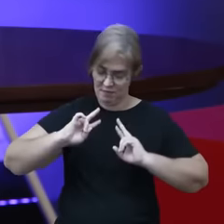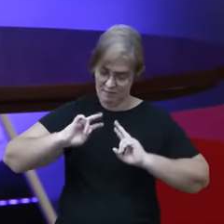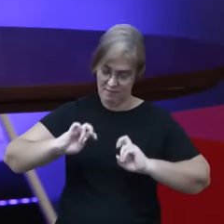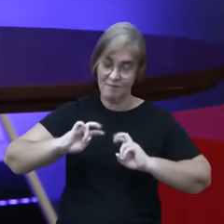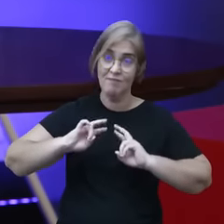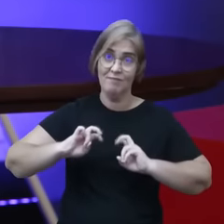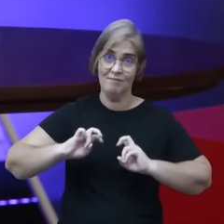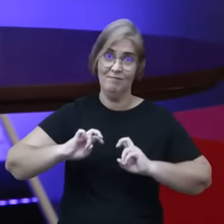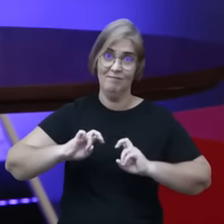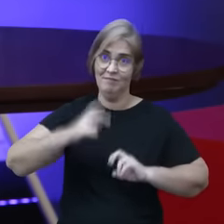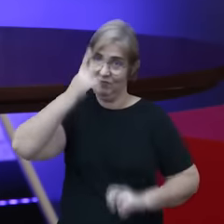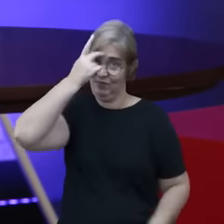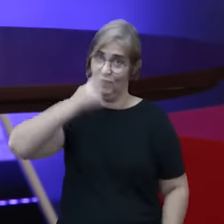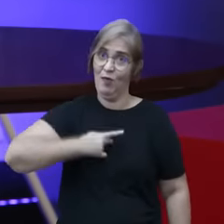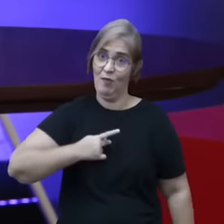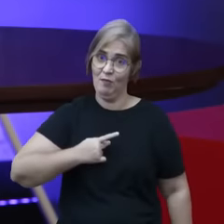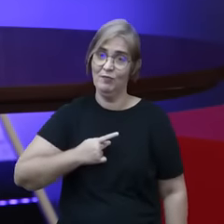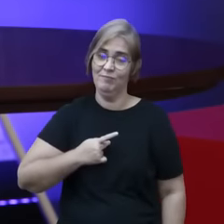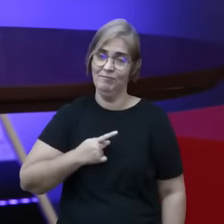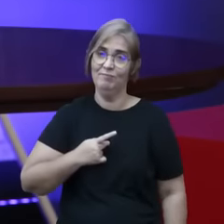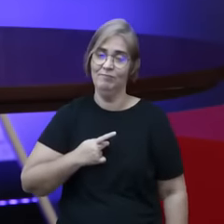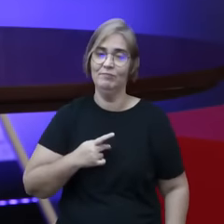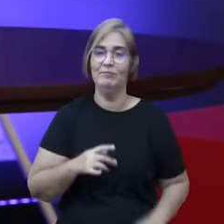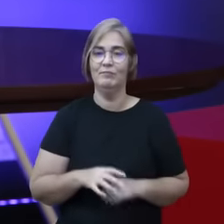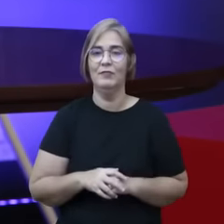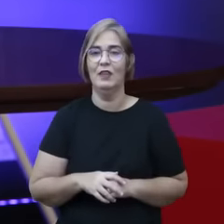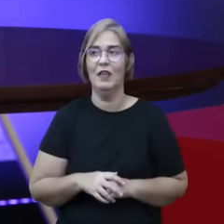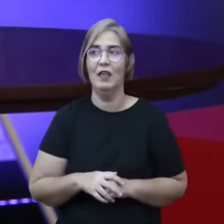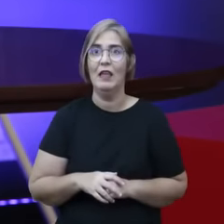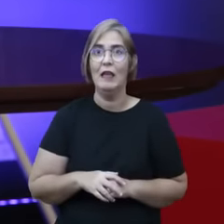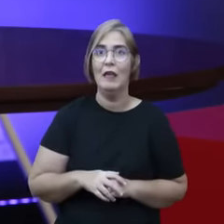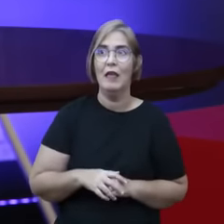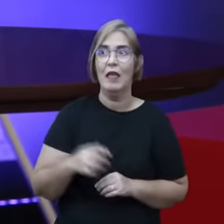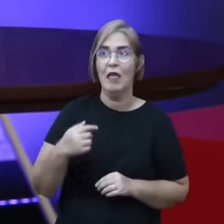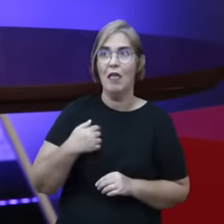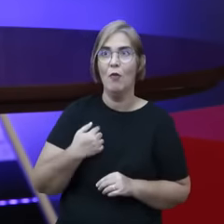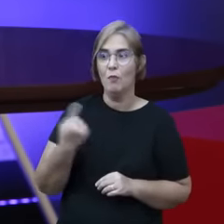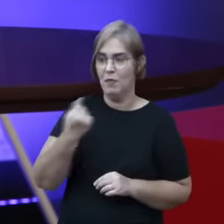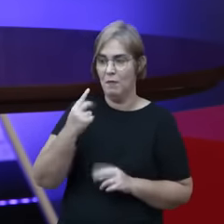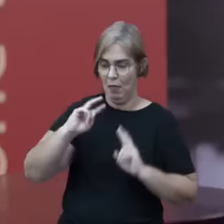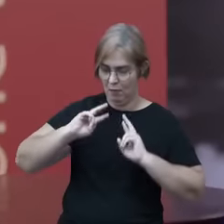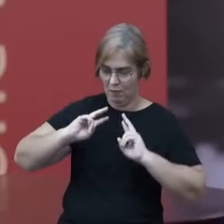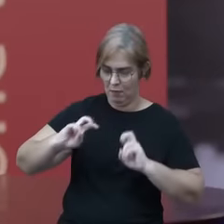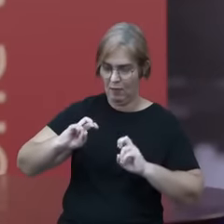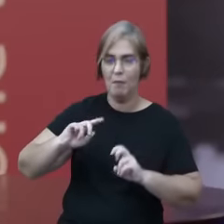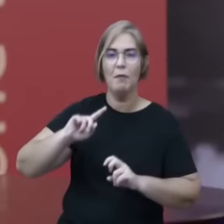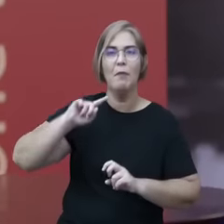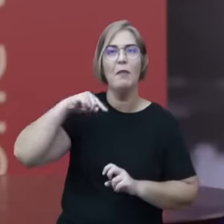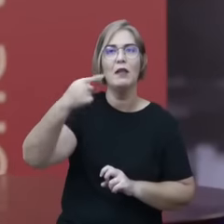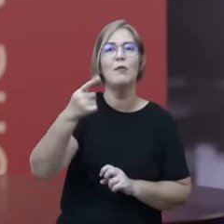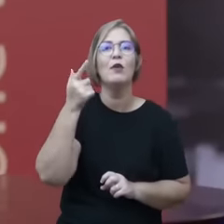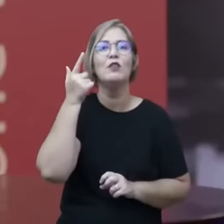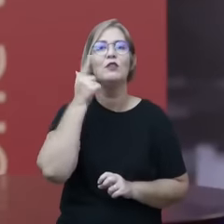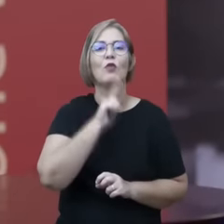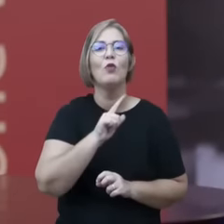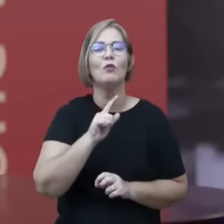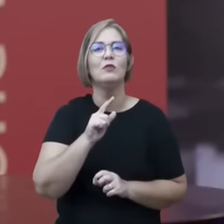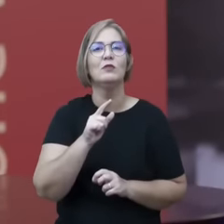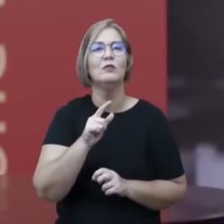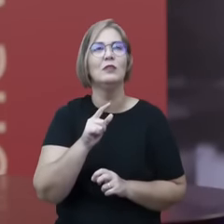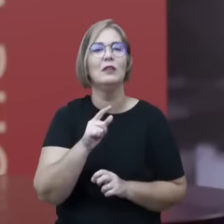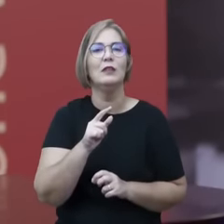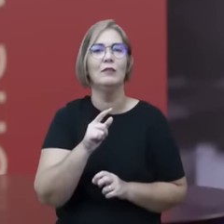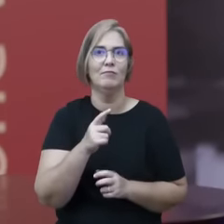Então, primeira tarefa, conhecimento de si, para que eu possa dar esse salto, seja ele qual for. Como eu disse, no absurdo ou em